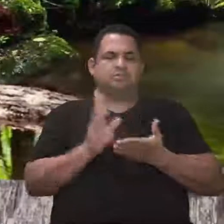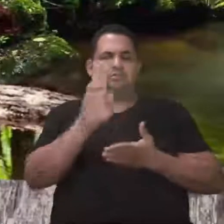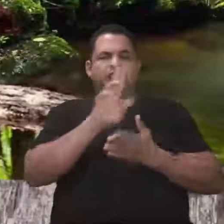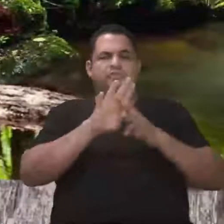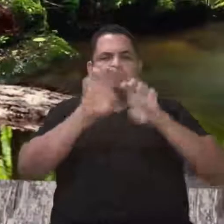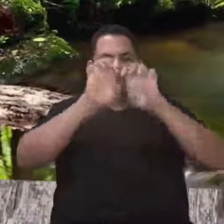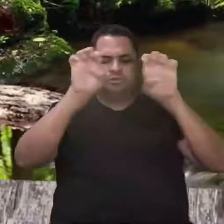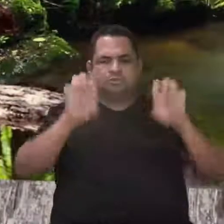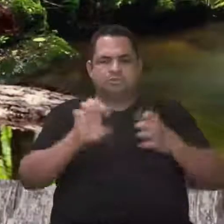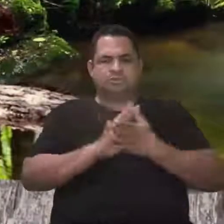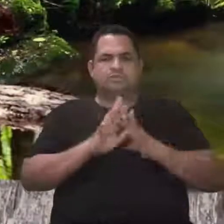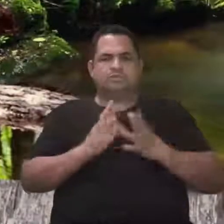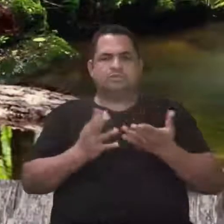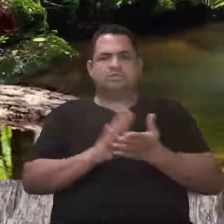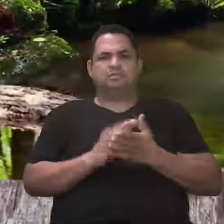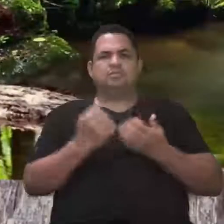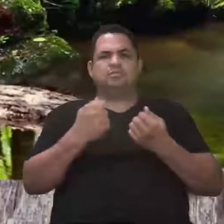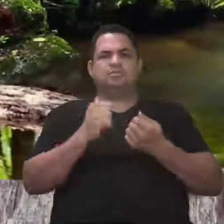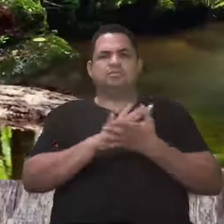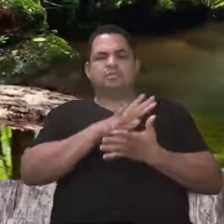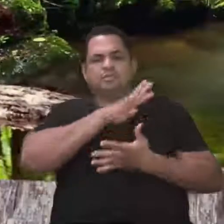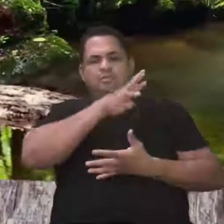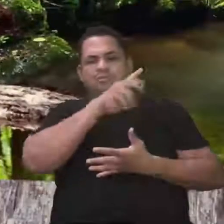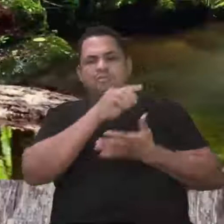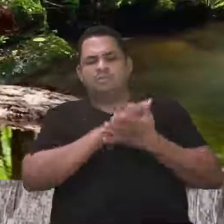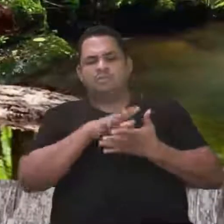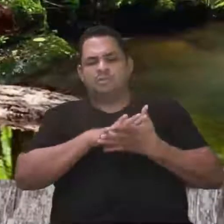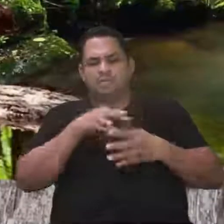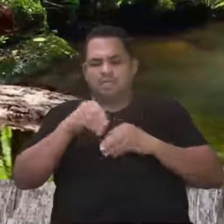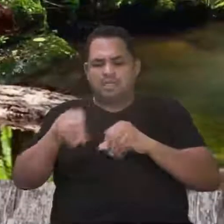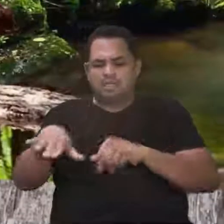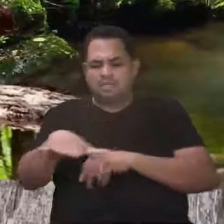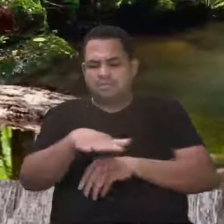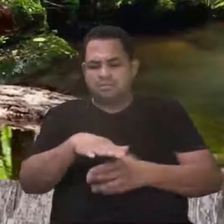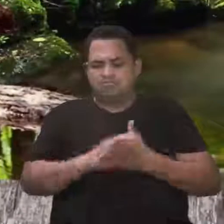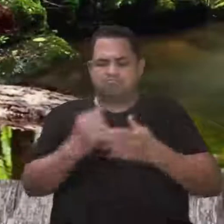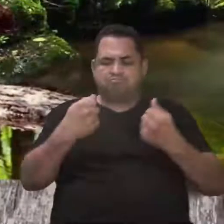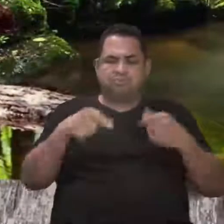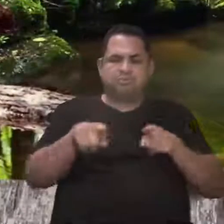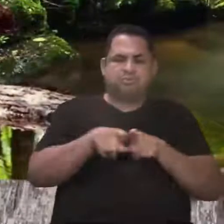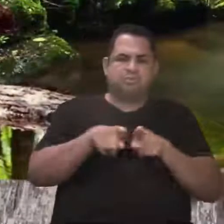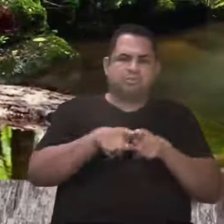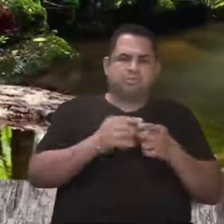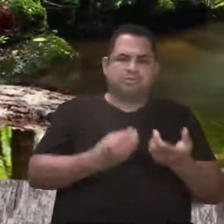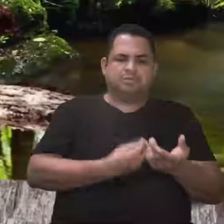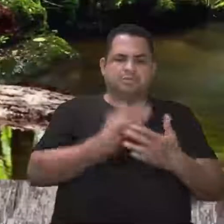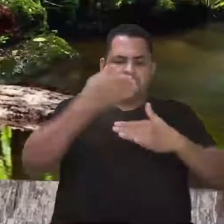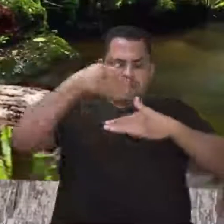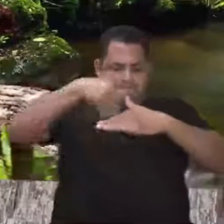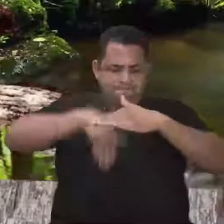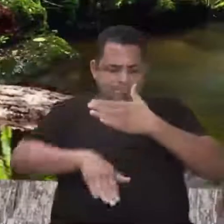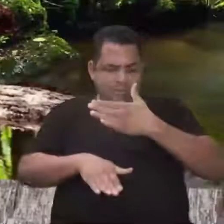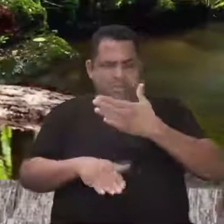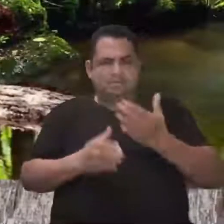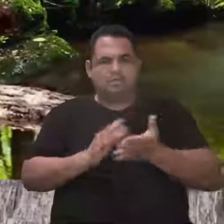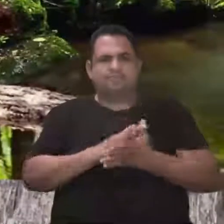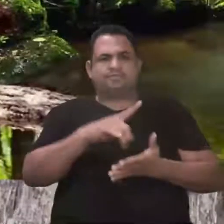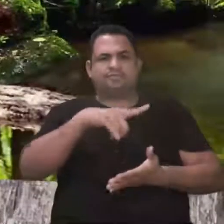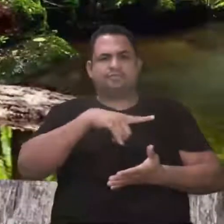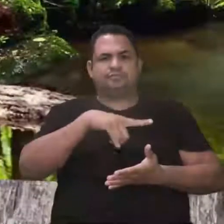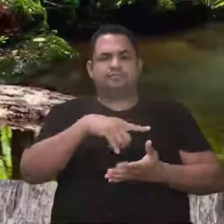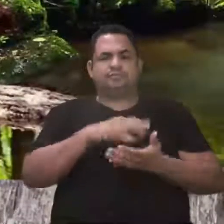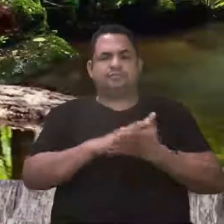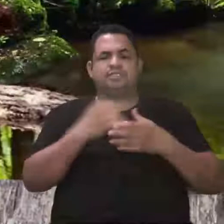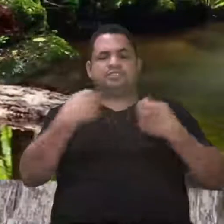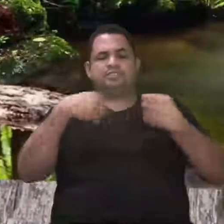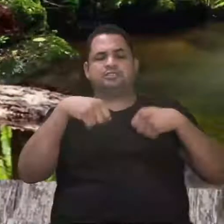esses estratos diferentes. Pode ser um animal que só esteja no solo, pode ser um animal que vive abaixo desse solo. Então, eles tiveram que